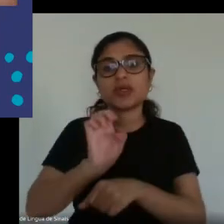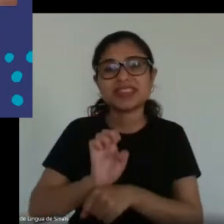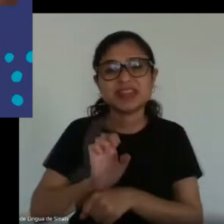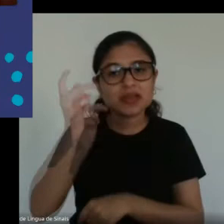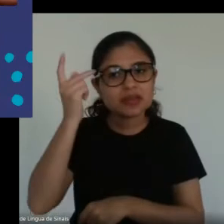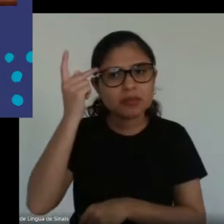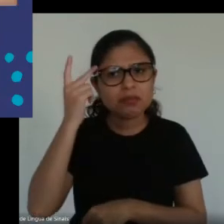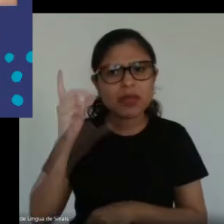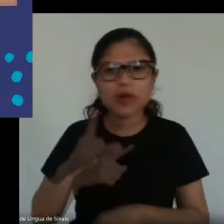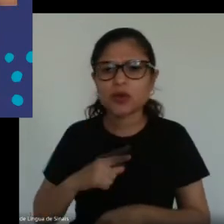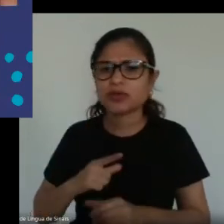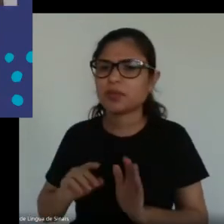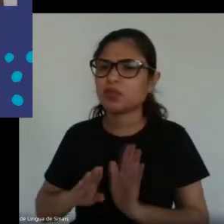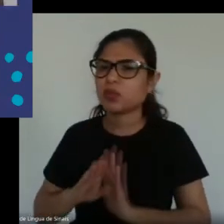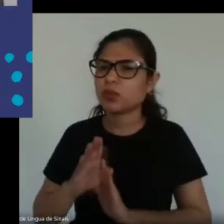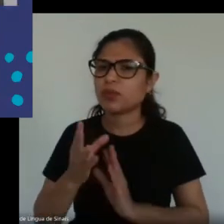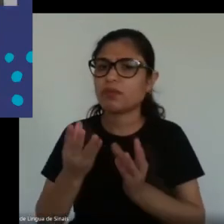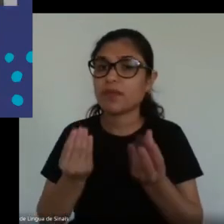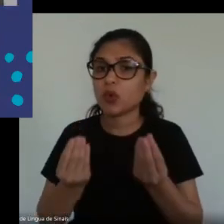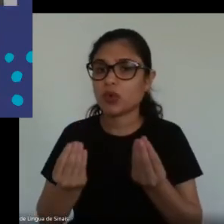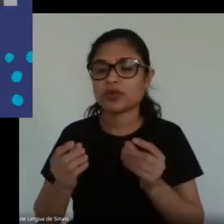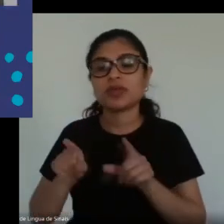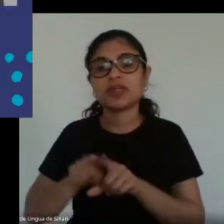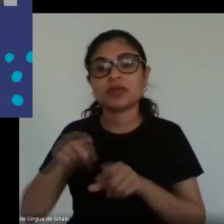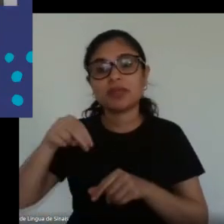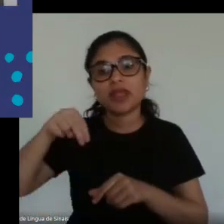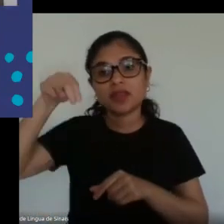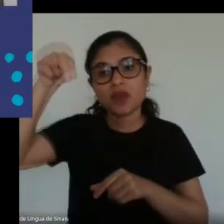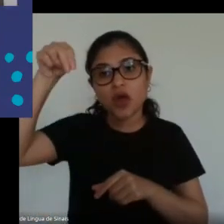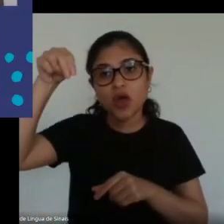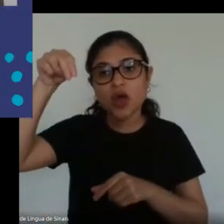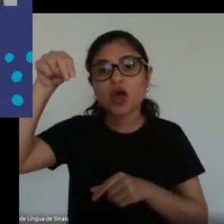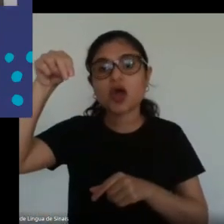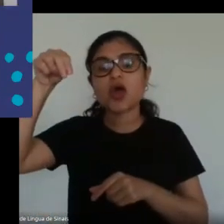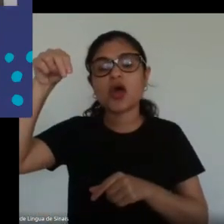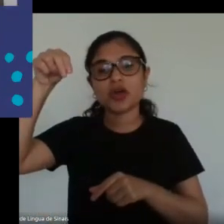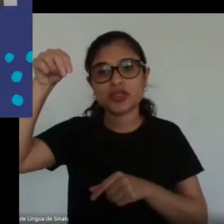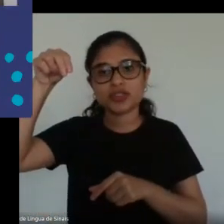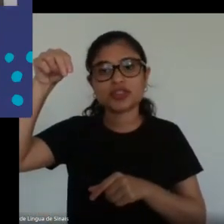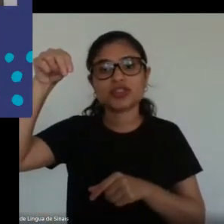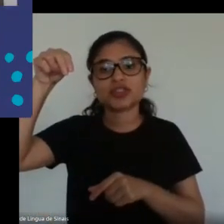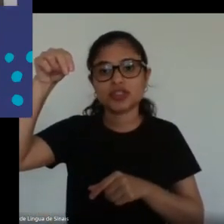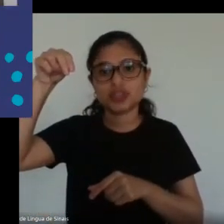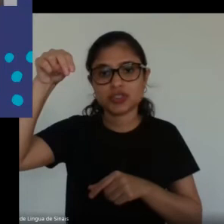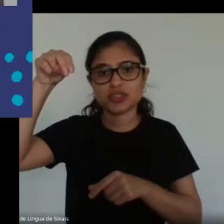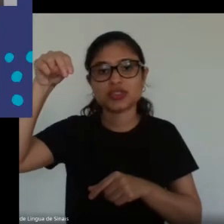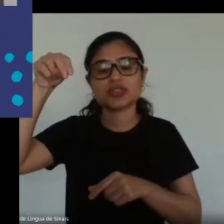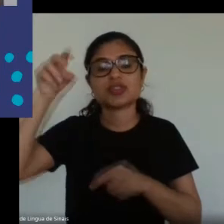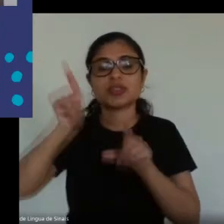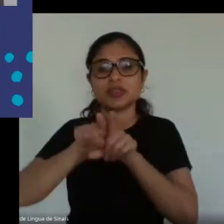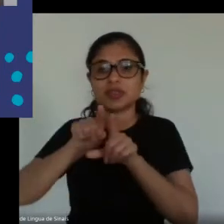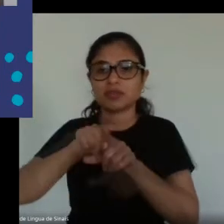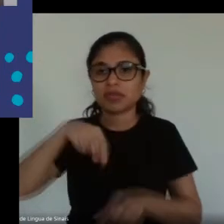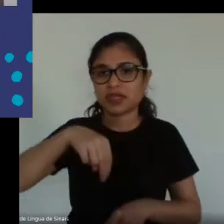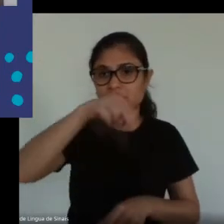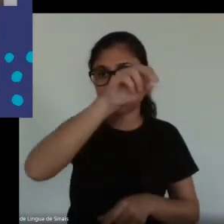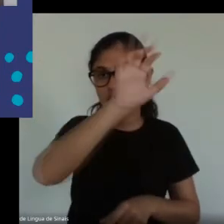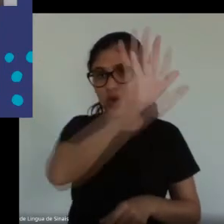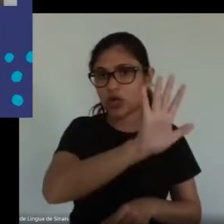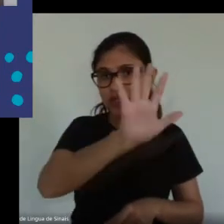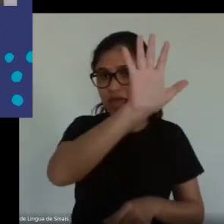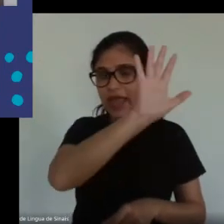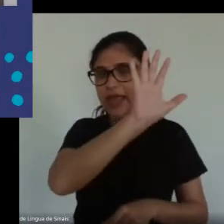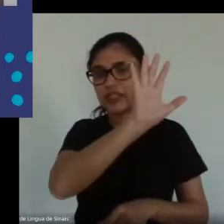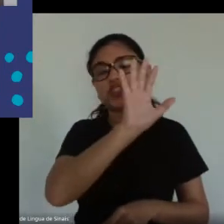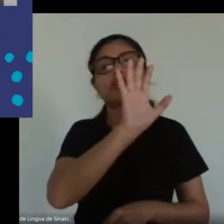Paulo tem bastante, mas as regiões do norte e do